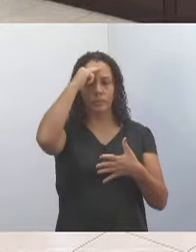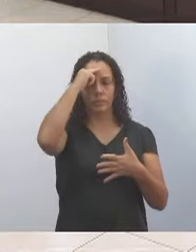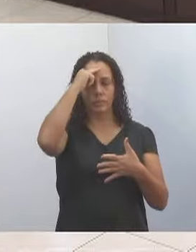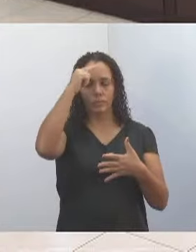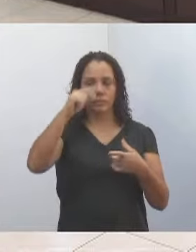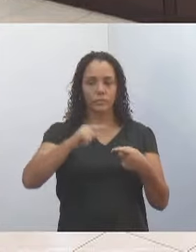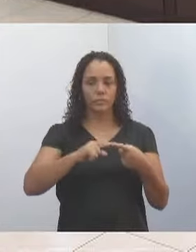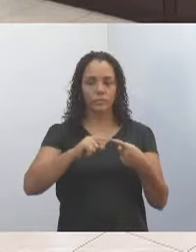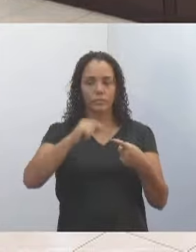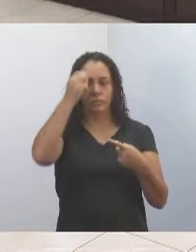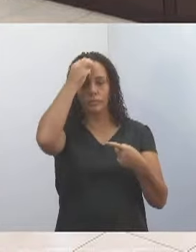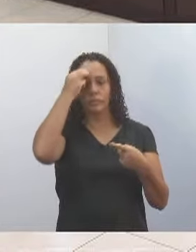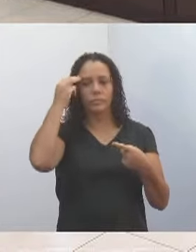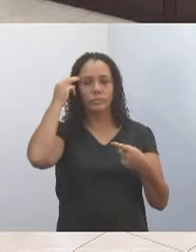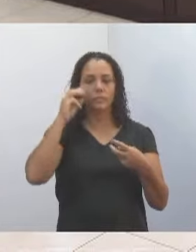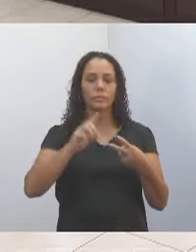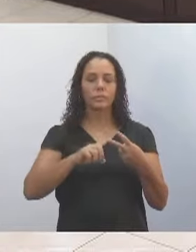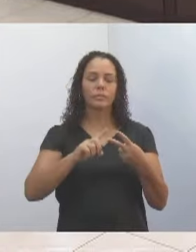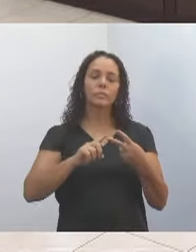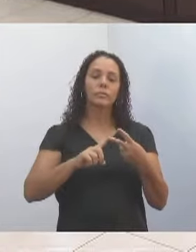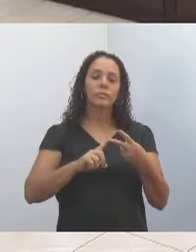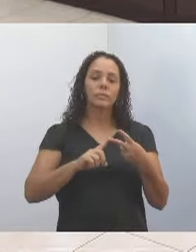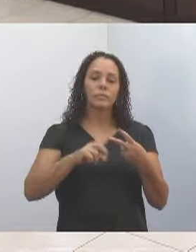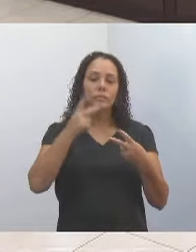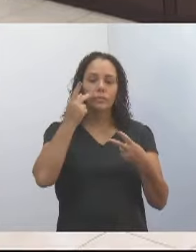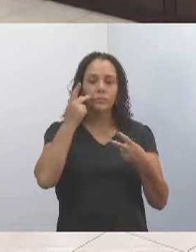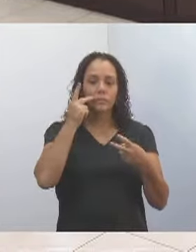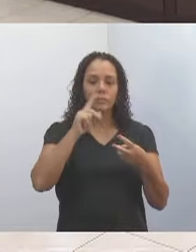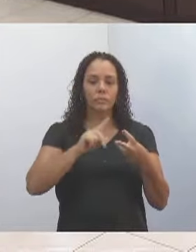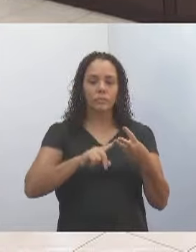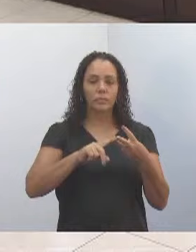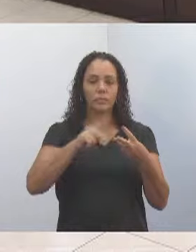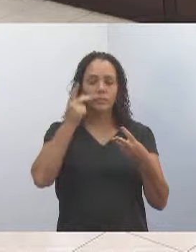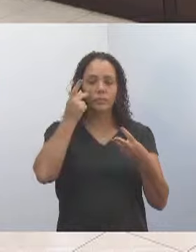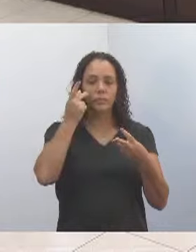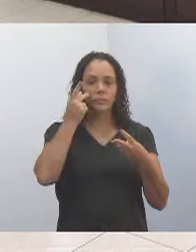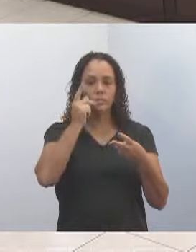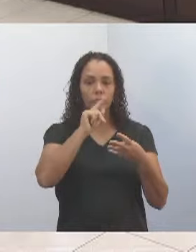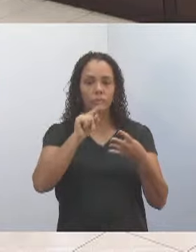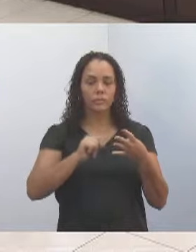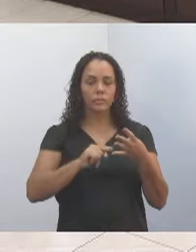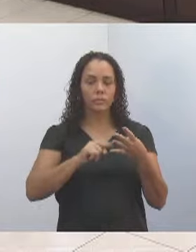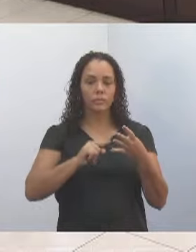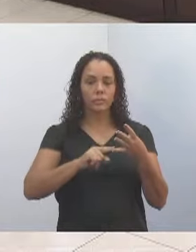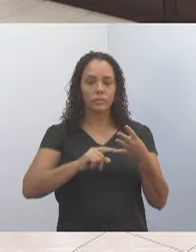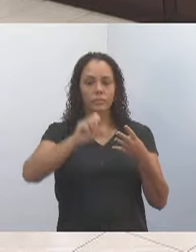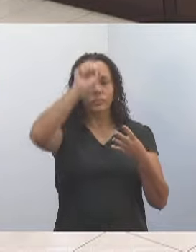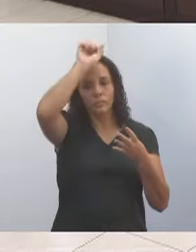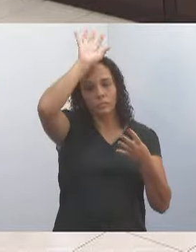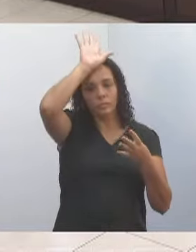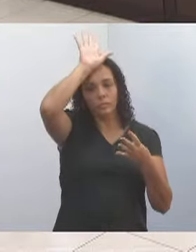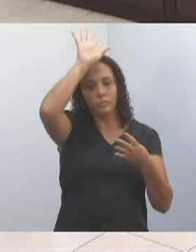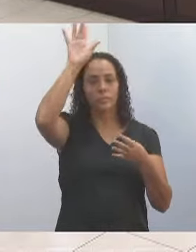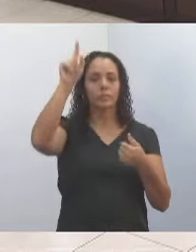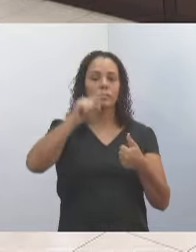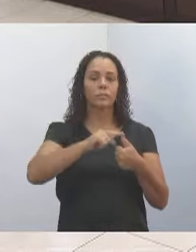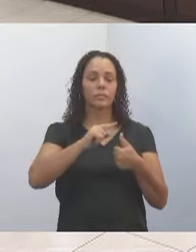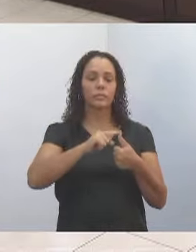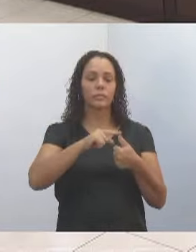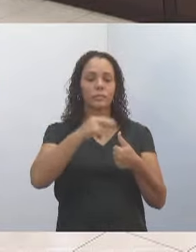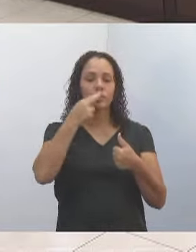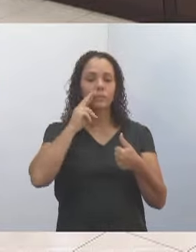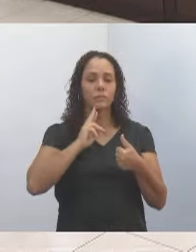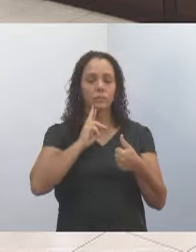Flávio, Maria Amélia, Paulinho do Esporte, Paulinho dos Condutores, Dr. Rodrigo Salomão,